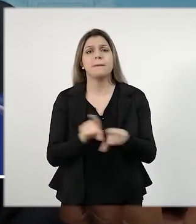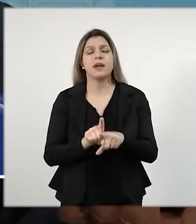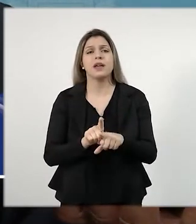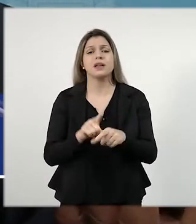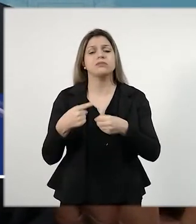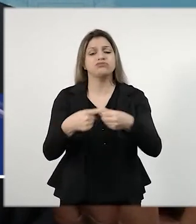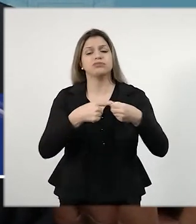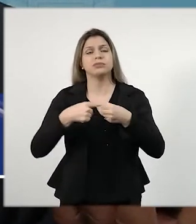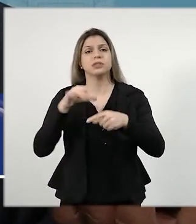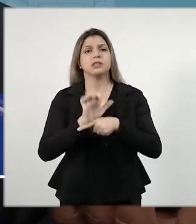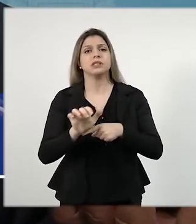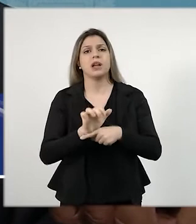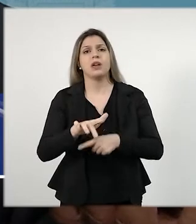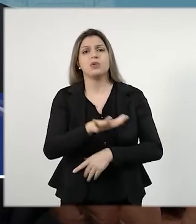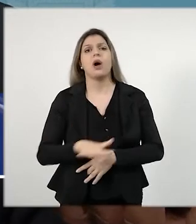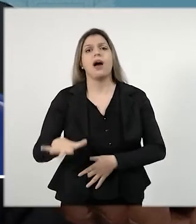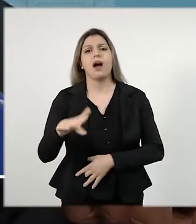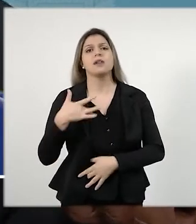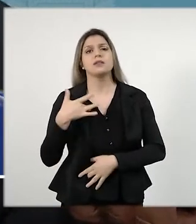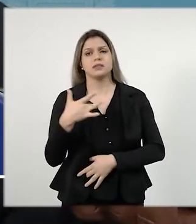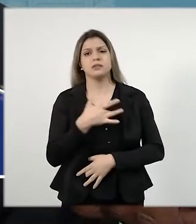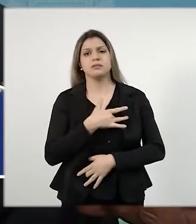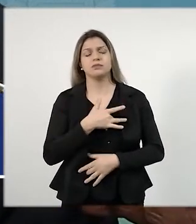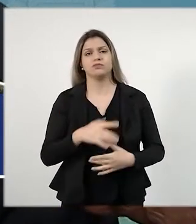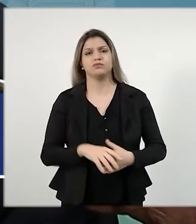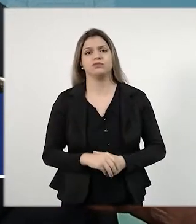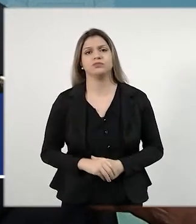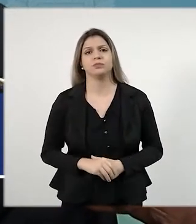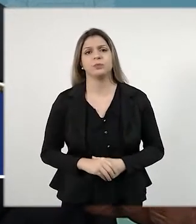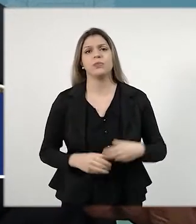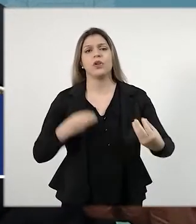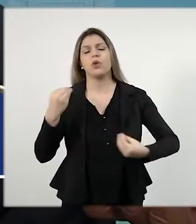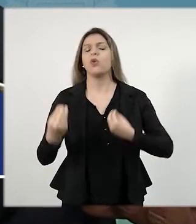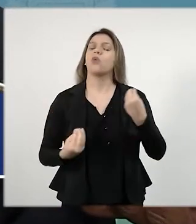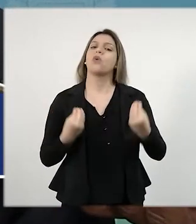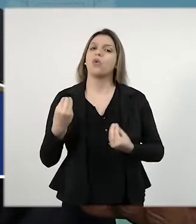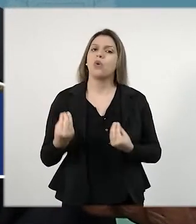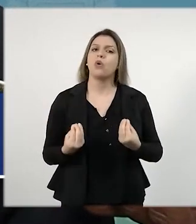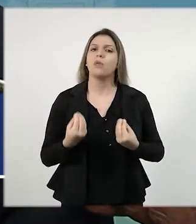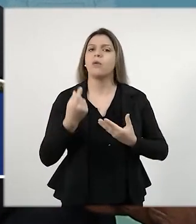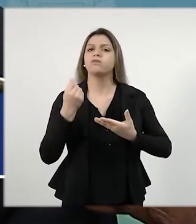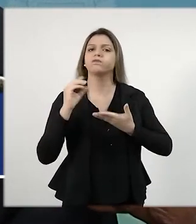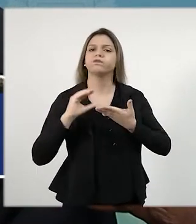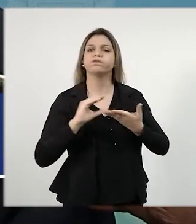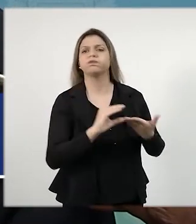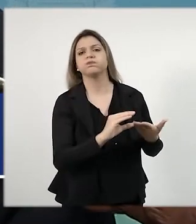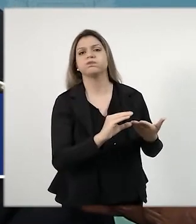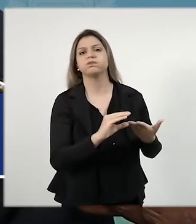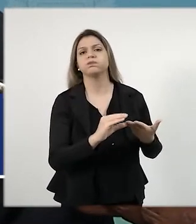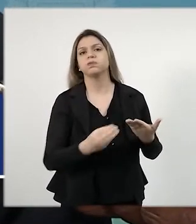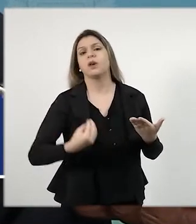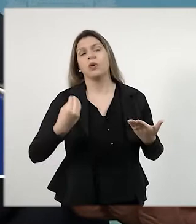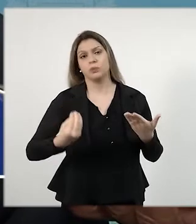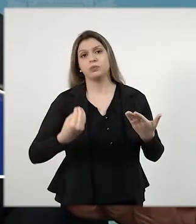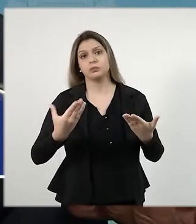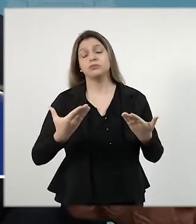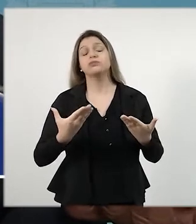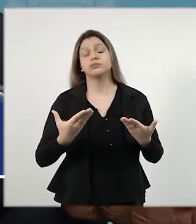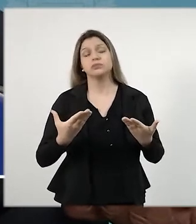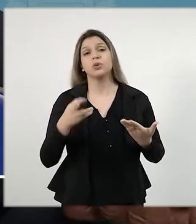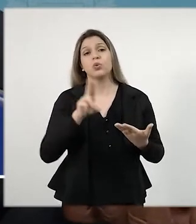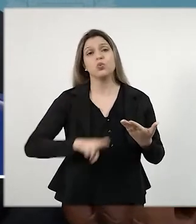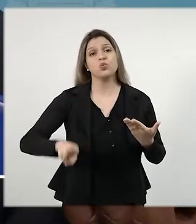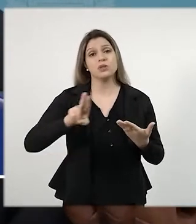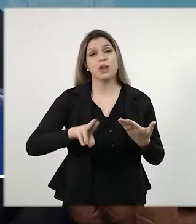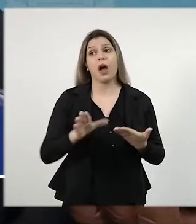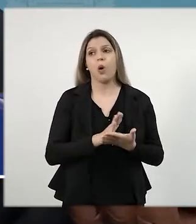o interior do estado, da área da saúde, para poder, como que vai ser aplicado o dinheiro, como que vai ser realizado isso,